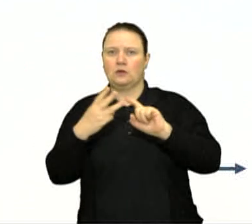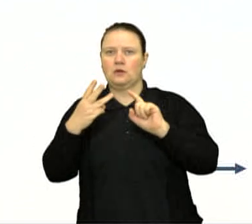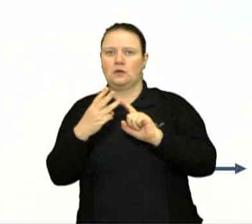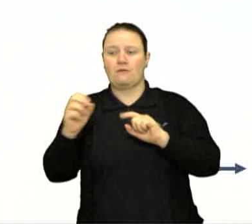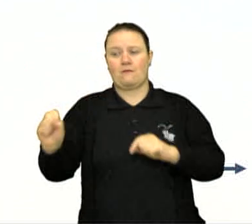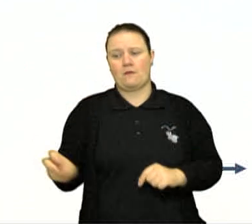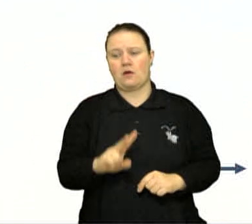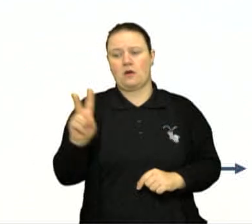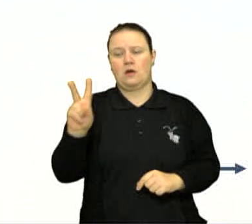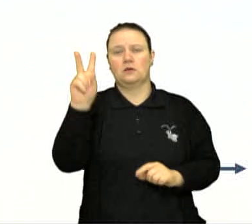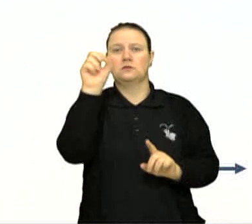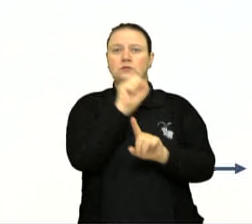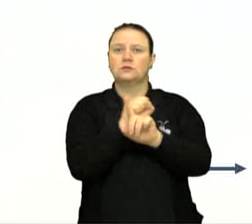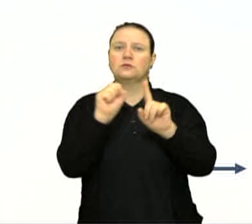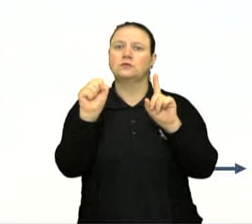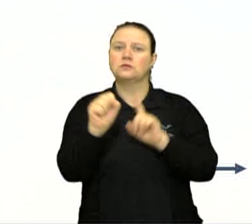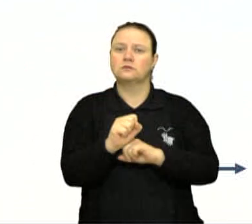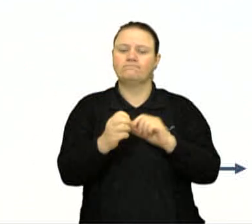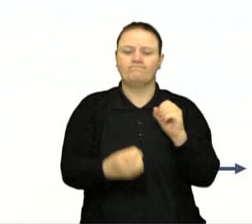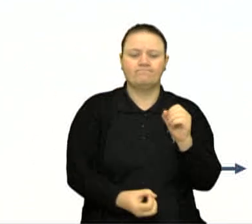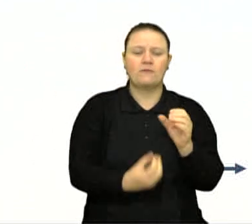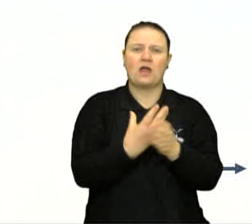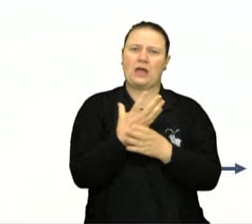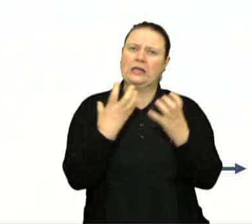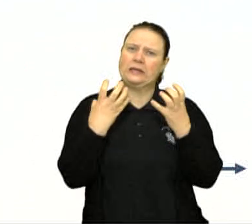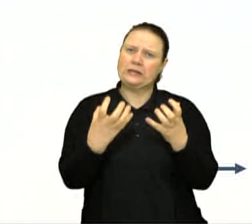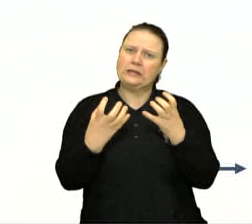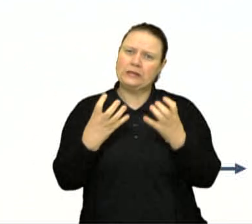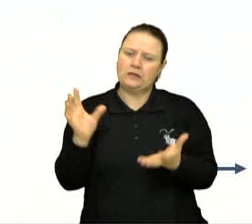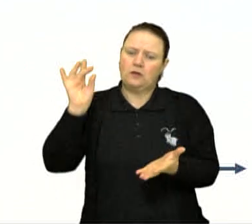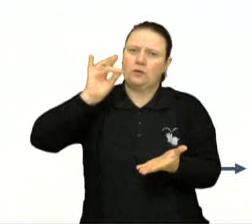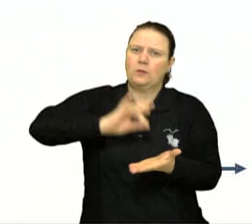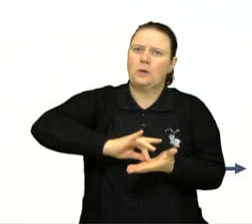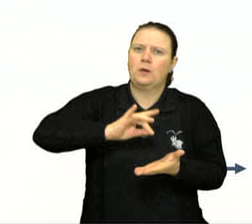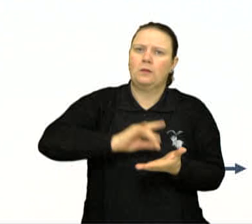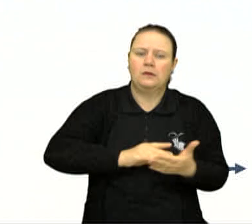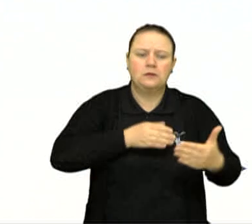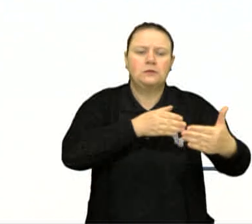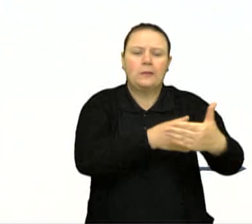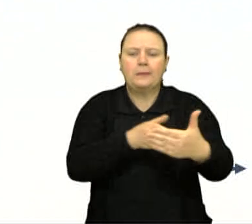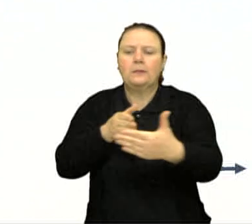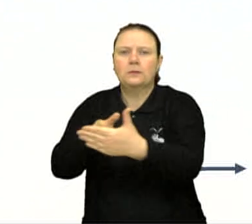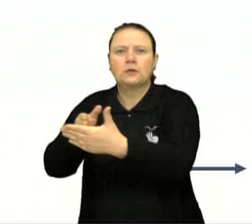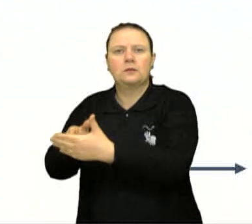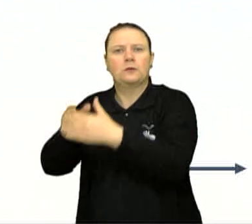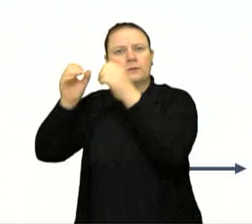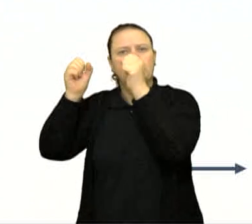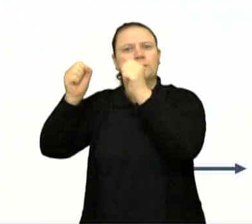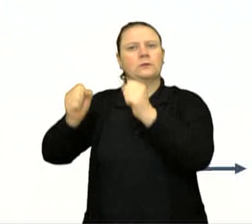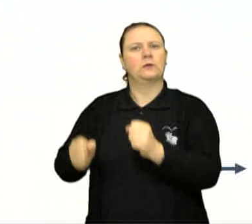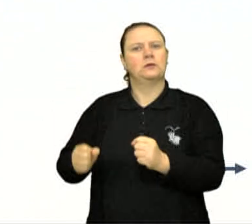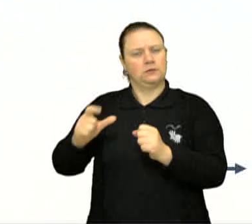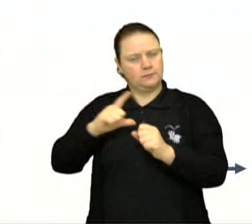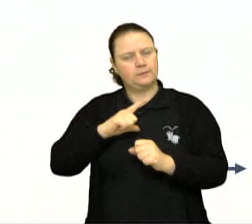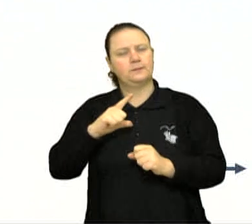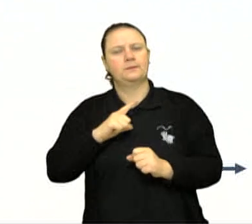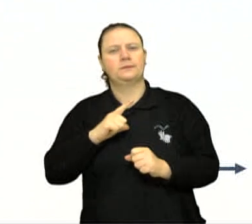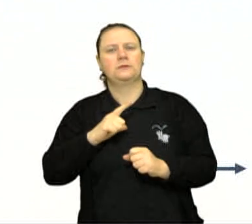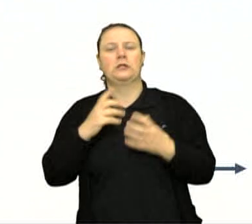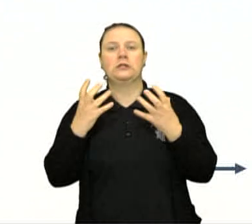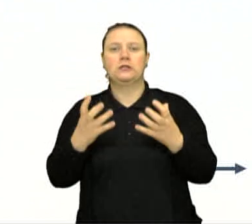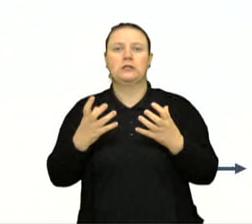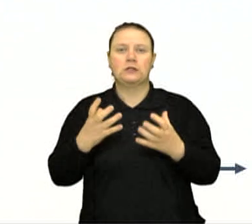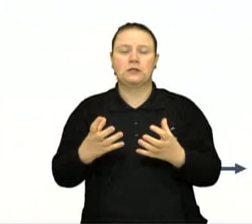elementos, solidificam a criação de um país que será definido e delimitado por relações de poder, sendo restabelecida